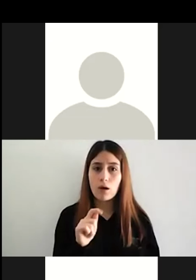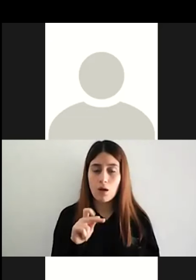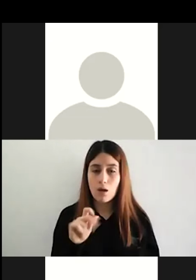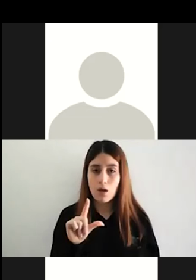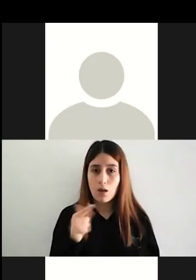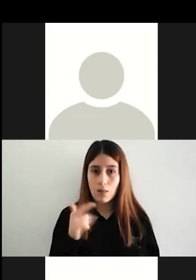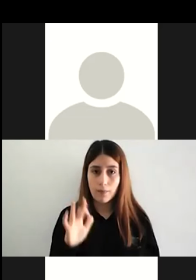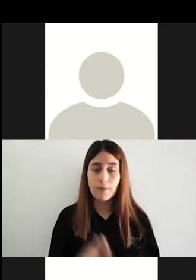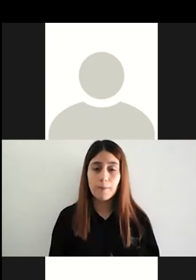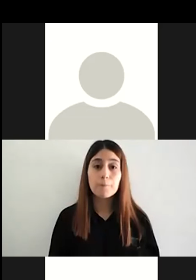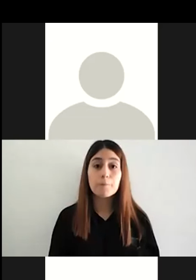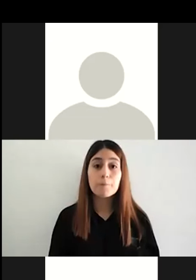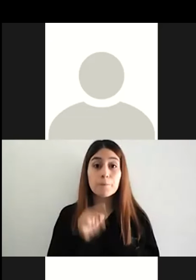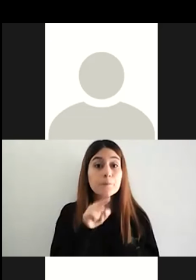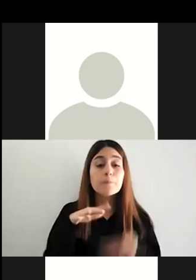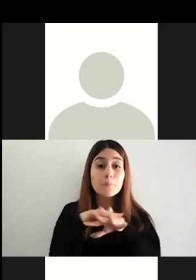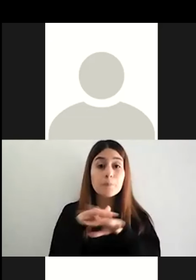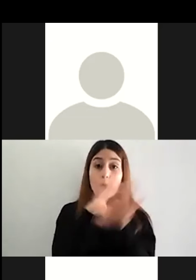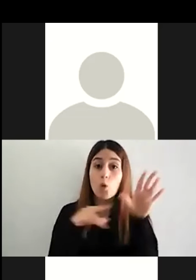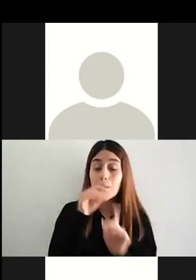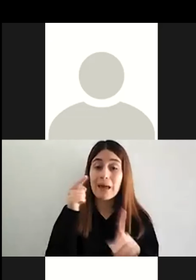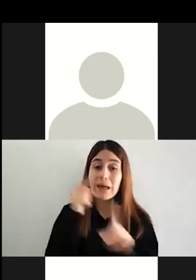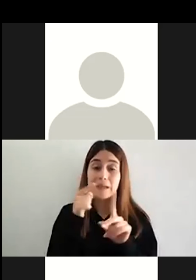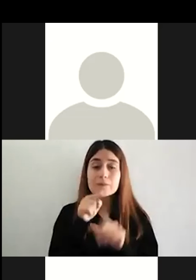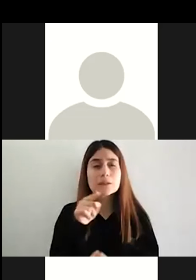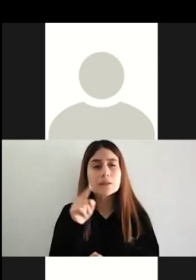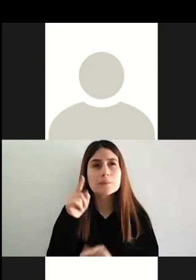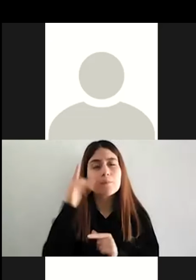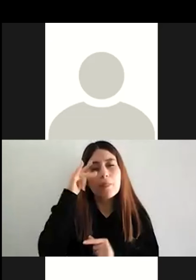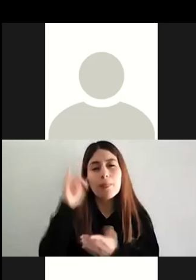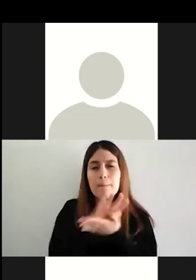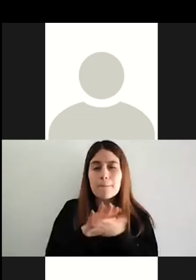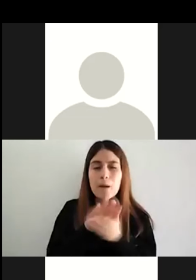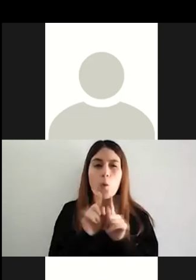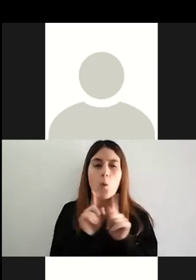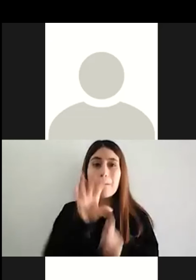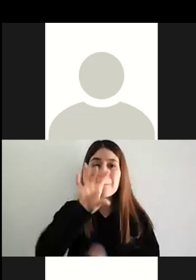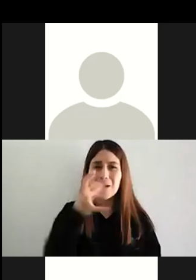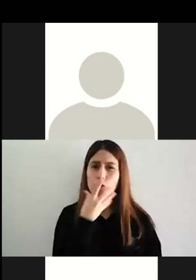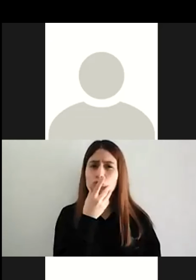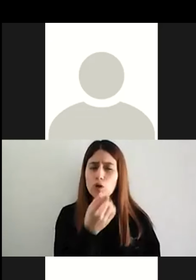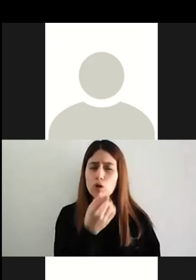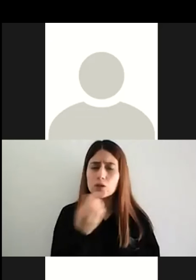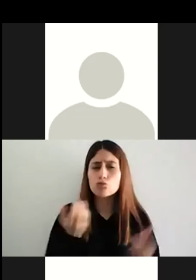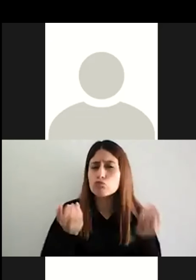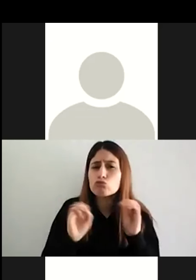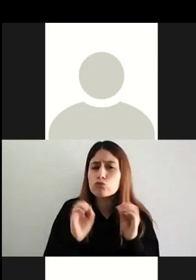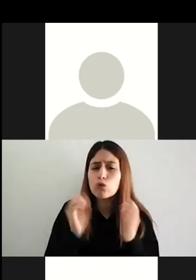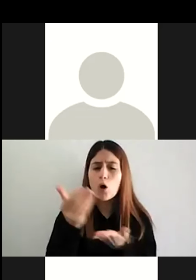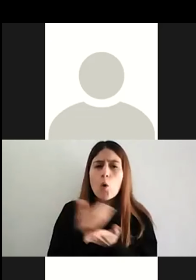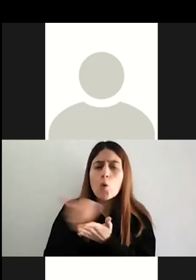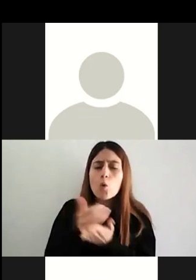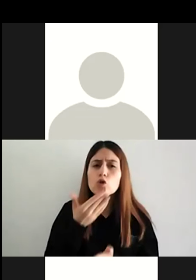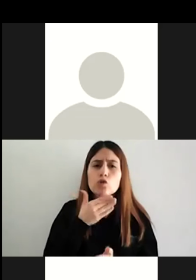Estas redes europeias de referência partem do princípio de que nenhum país sozinho tem os recursos suficientes para